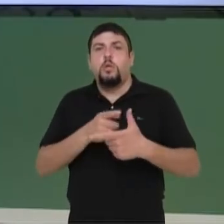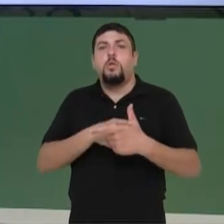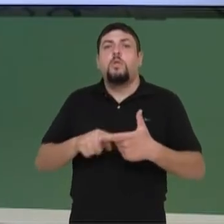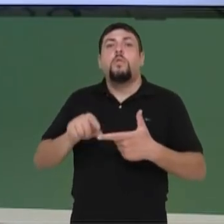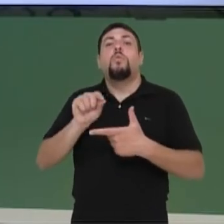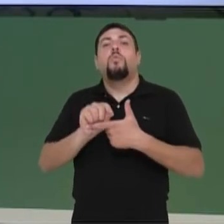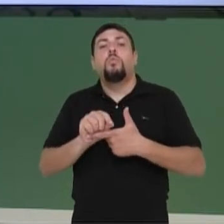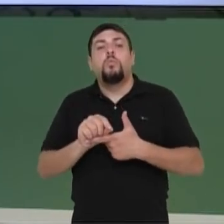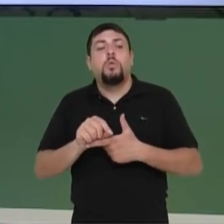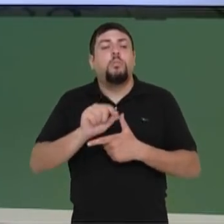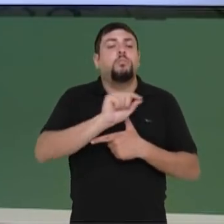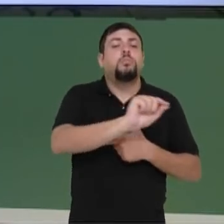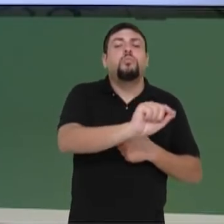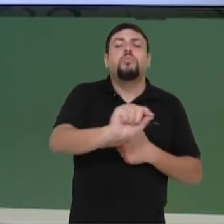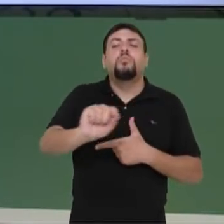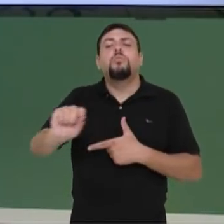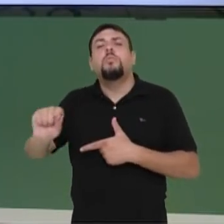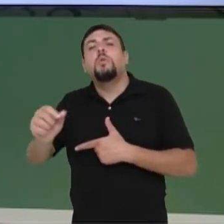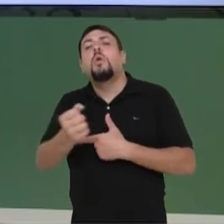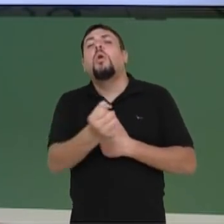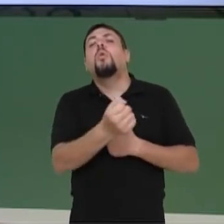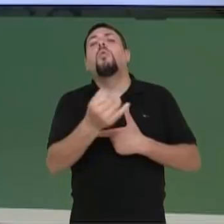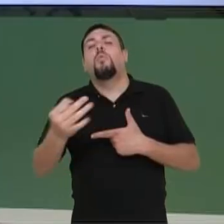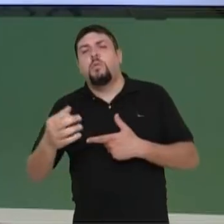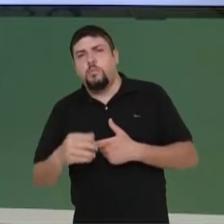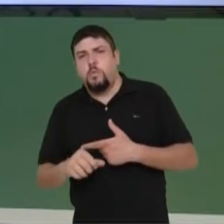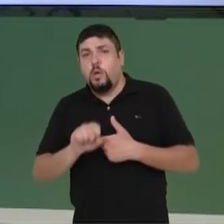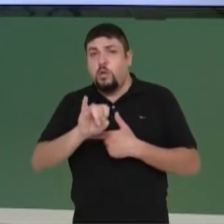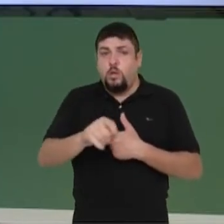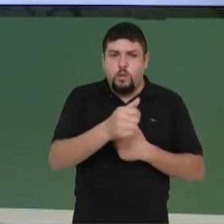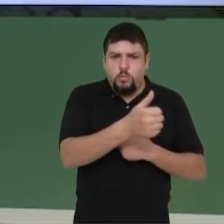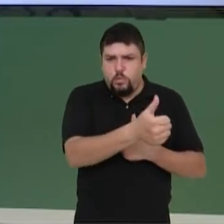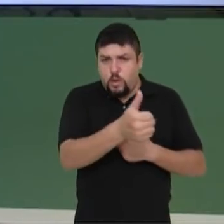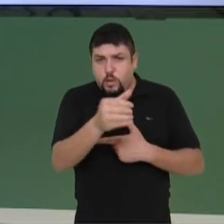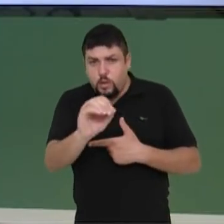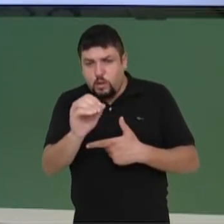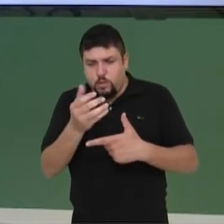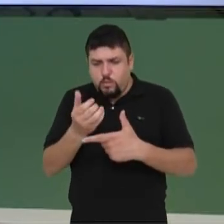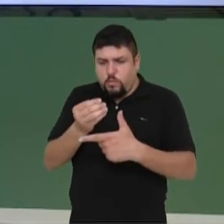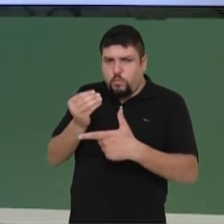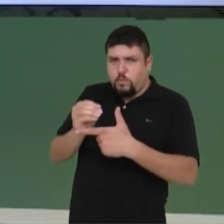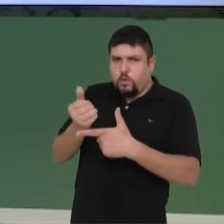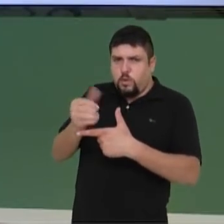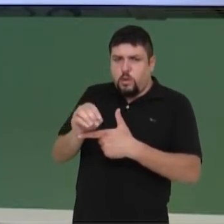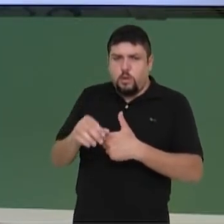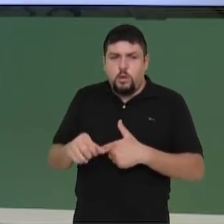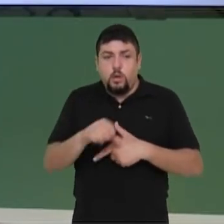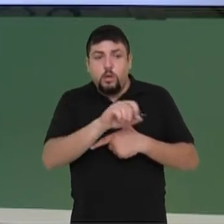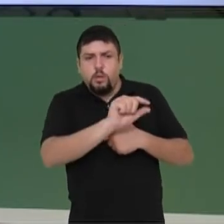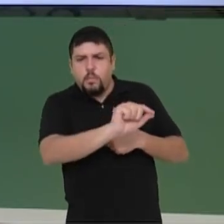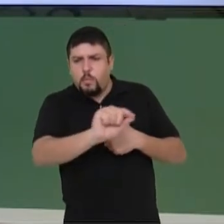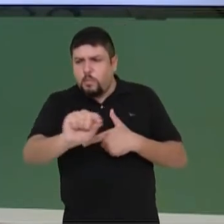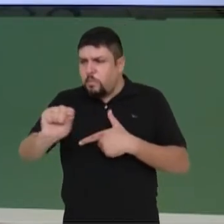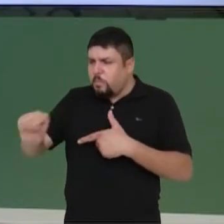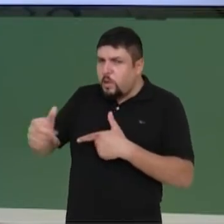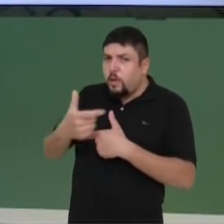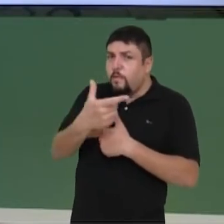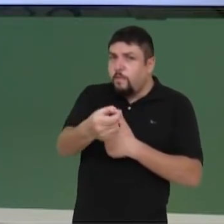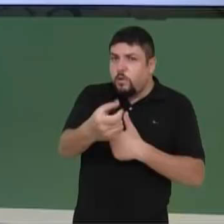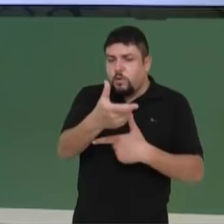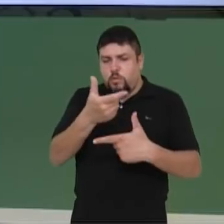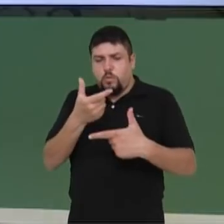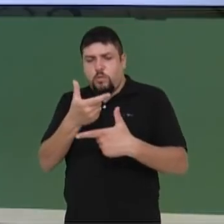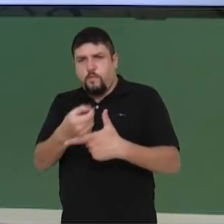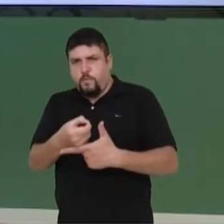quem? Pela quantidade desses dados. Então se eu tenho 10 dados, eu somo todos eles e divido por 10. Se eu tenho 20 dados, eu somo todos eles e divido por